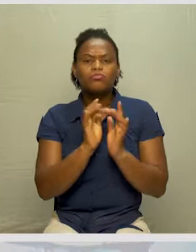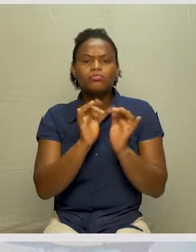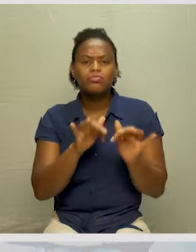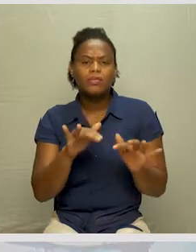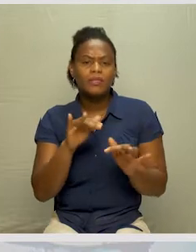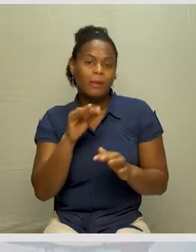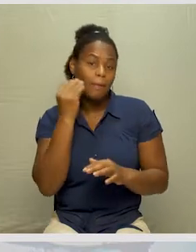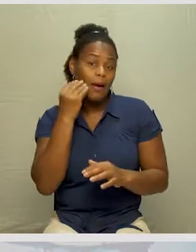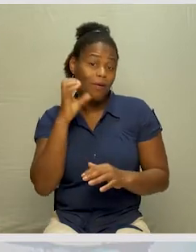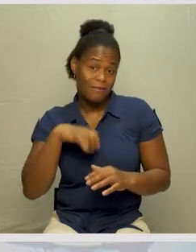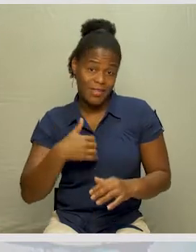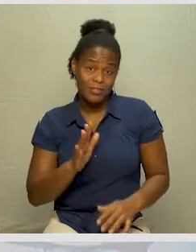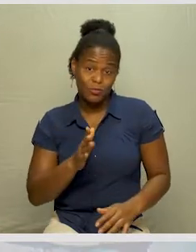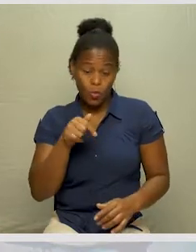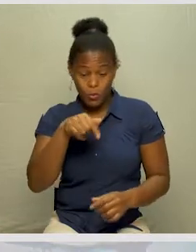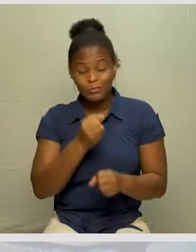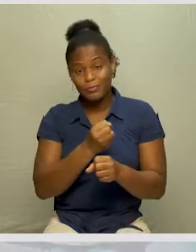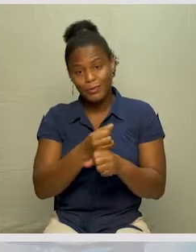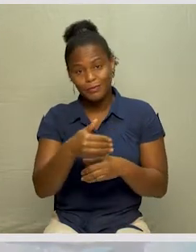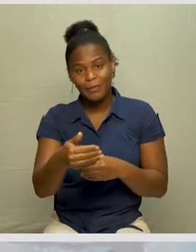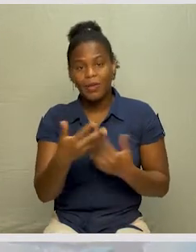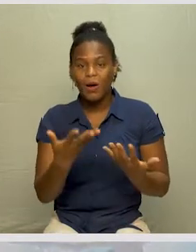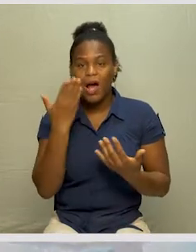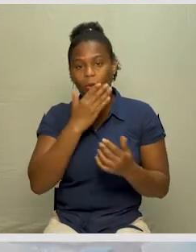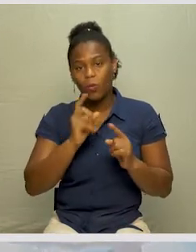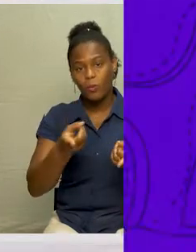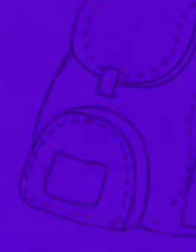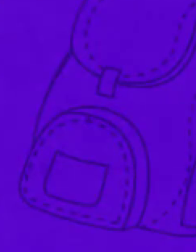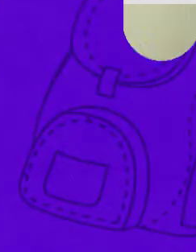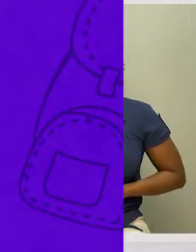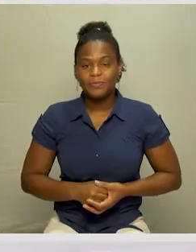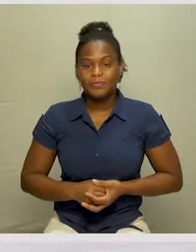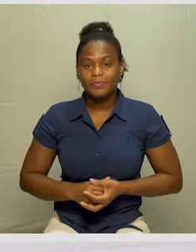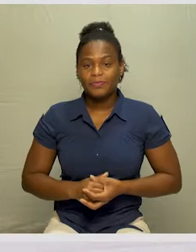de Cabo Verde que nós vamos trabalhar. Agora vamos passar à aula.